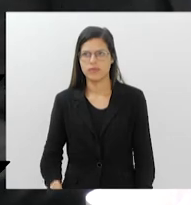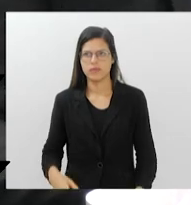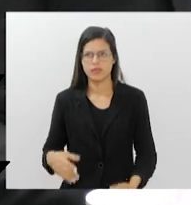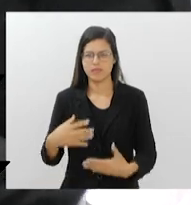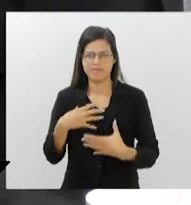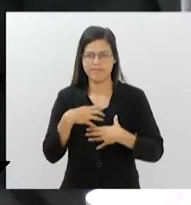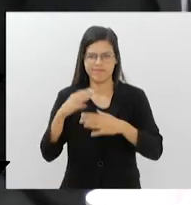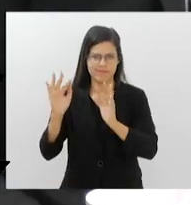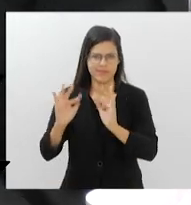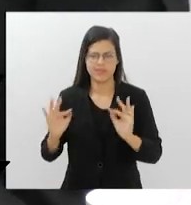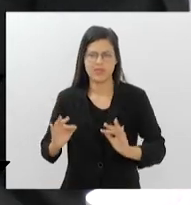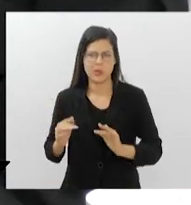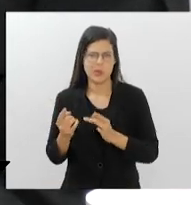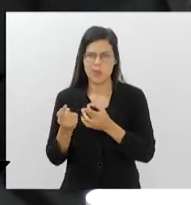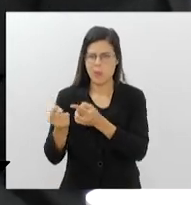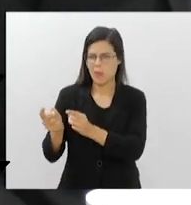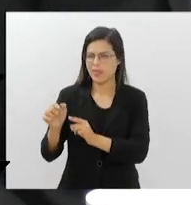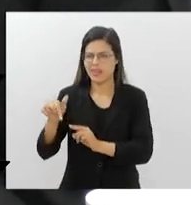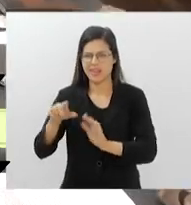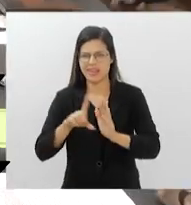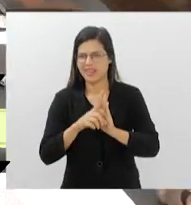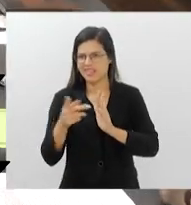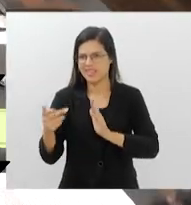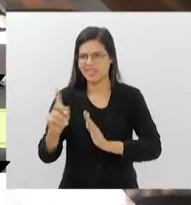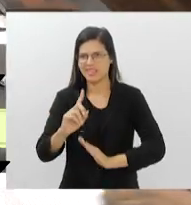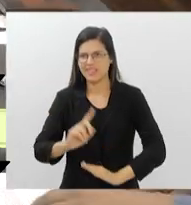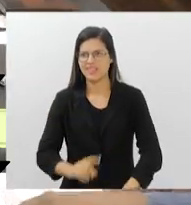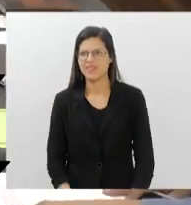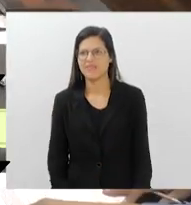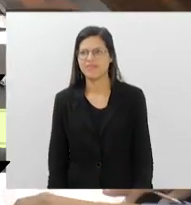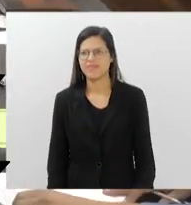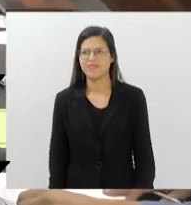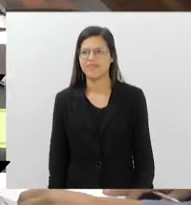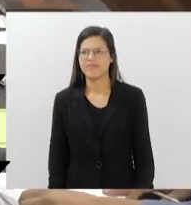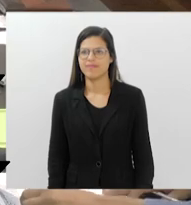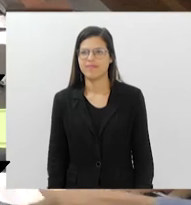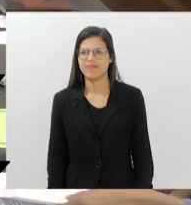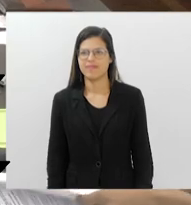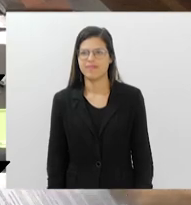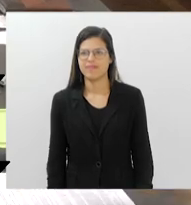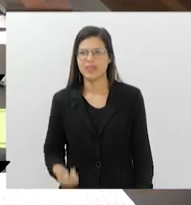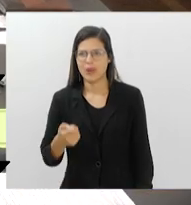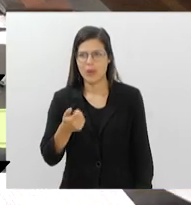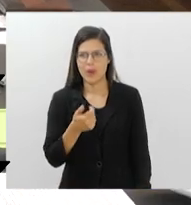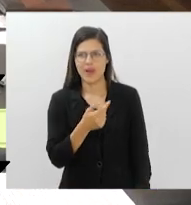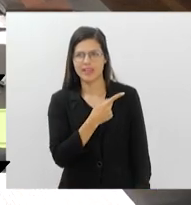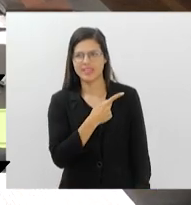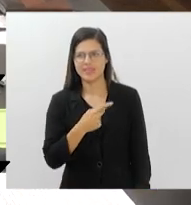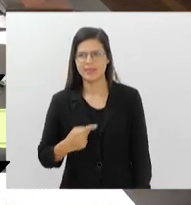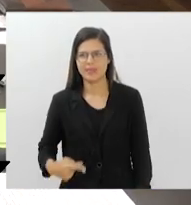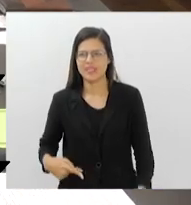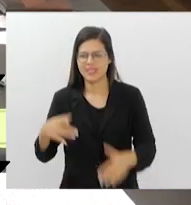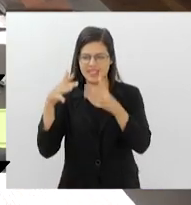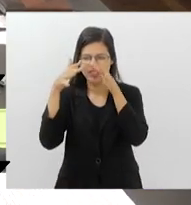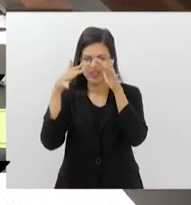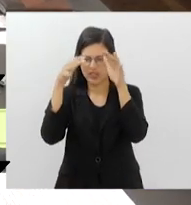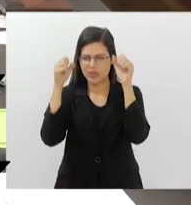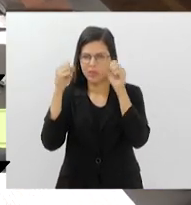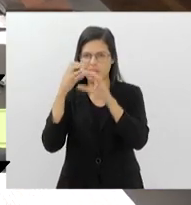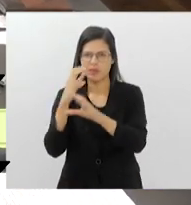não vou Contrariar a lei dele não tá press a vir a presidente pra vir a presidente presidente Presidente